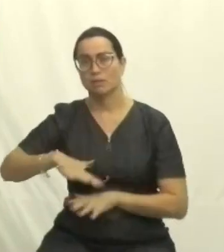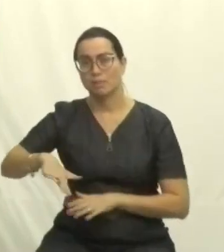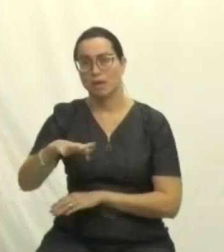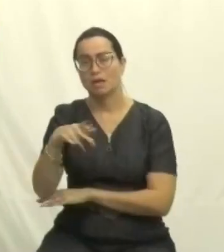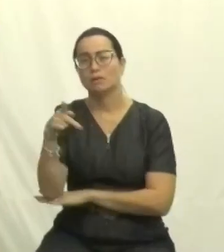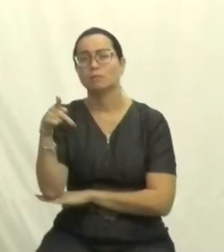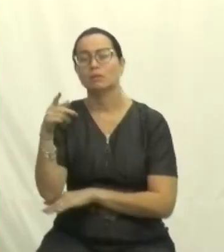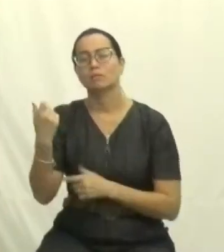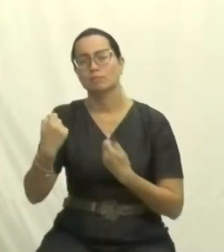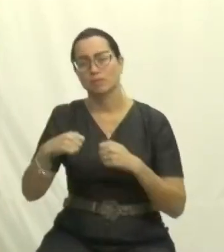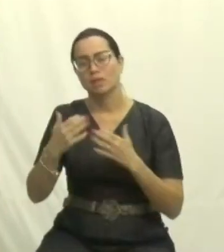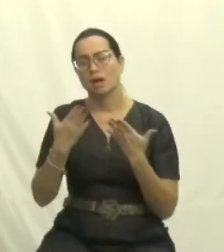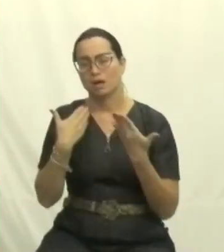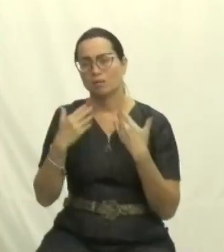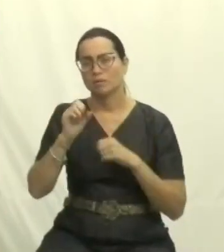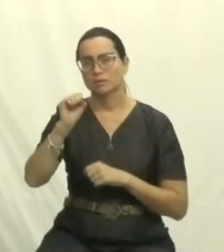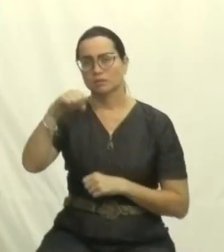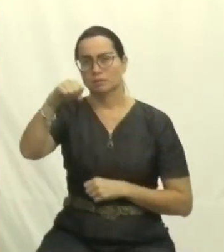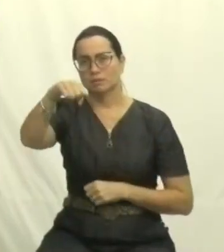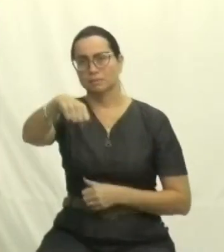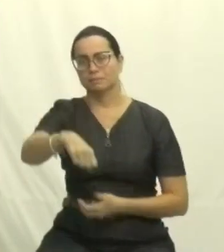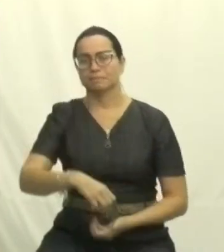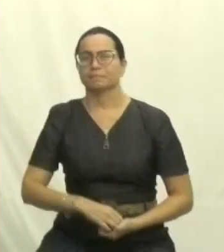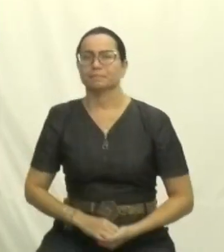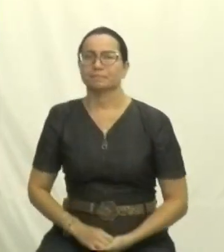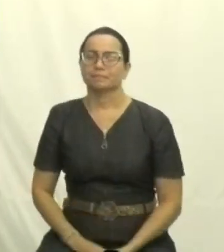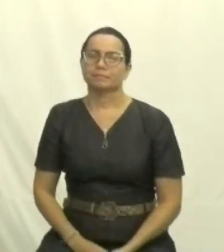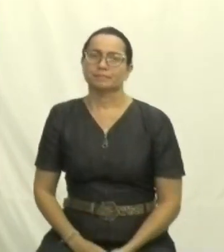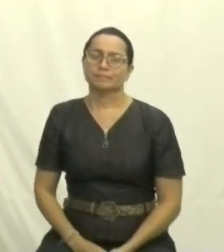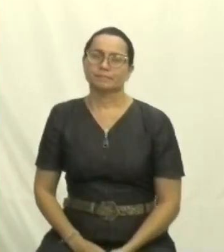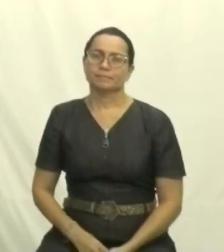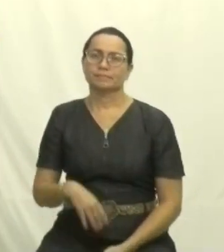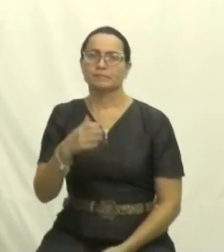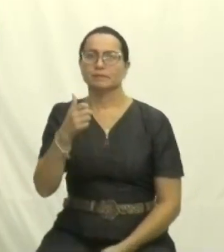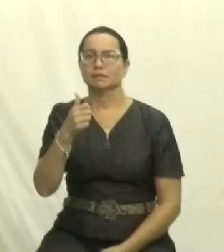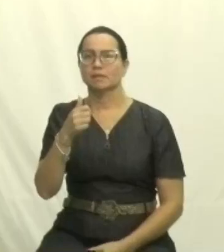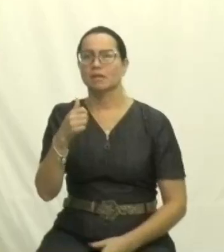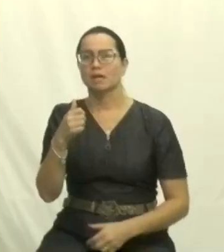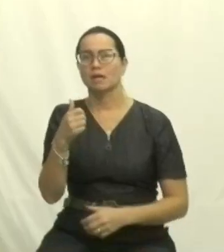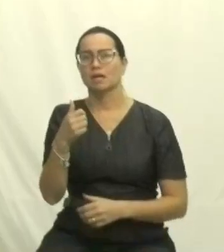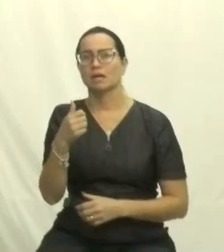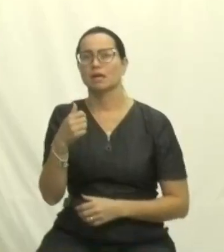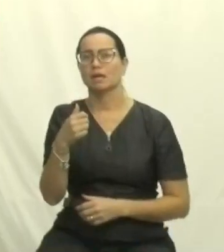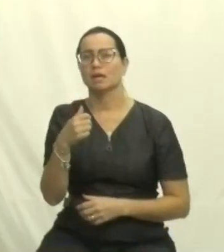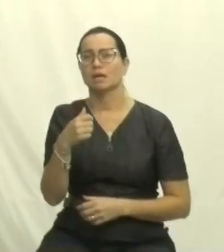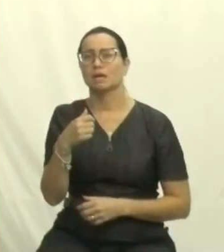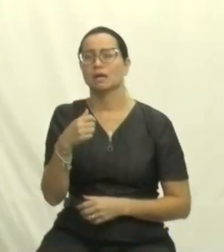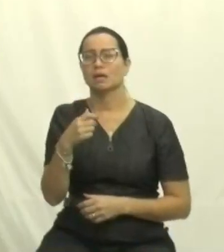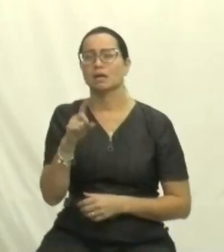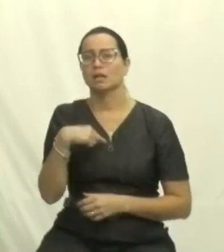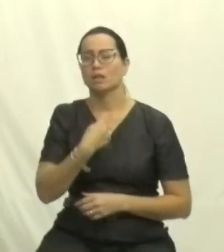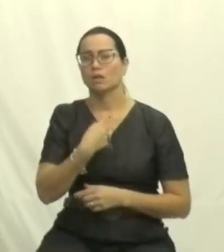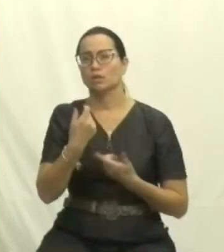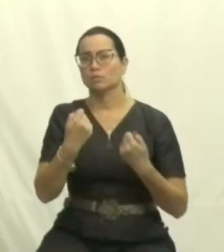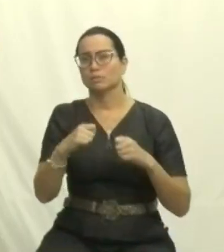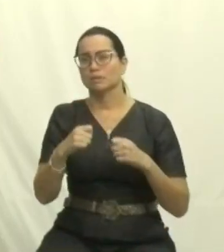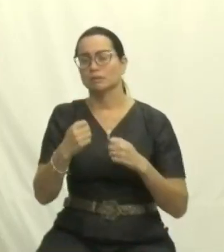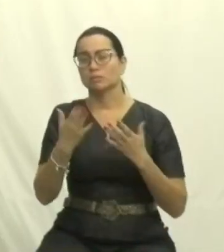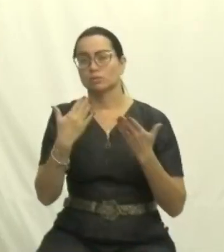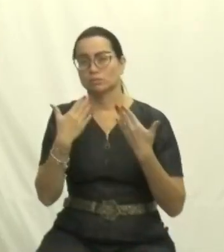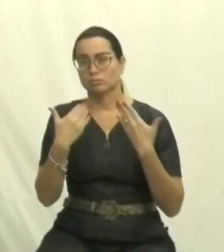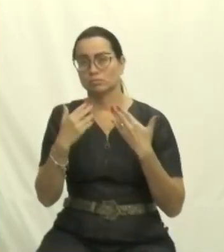Pinheirinho, região apenas como referência da Alianda, da Fruteira, apenas como referência. Nós precisamos